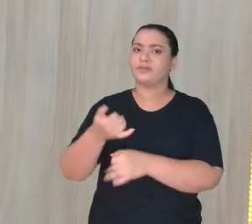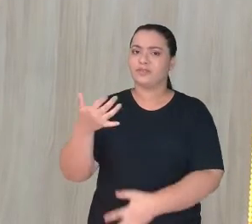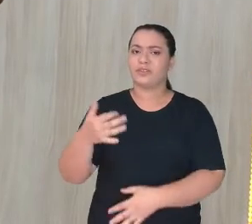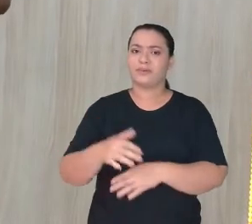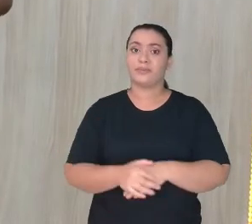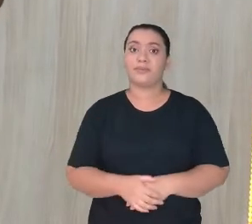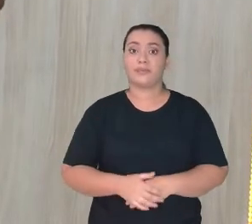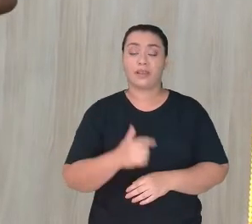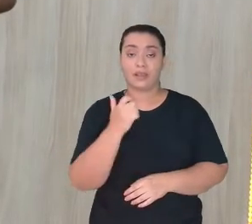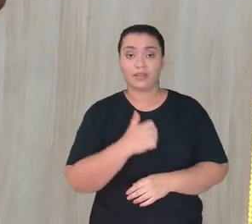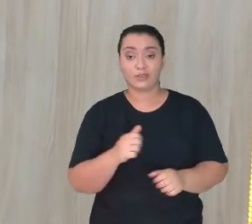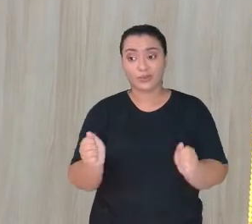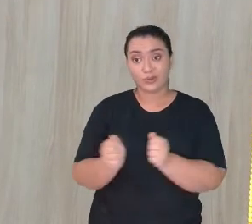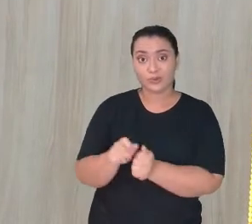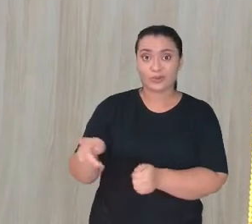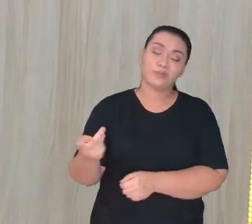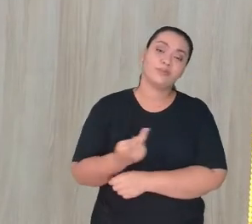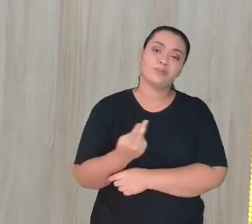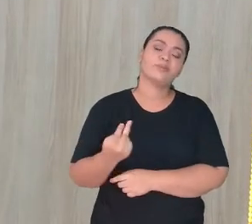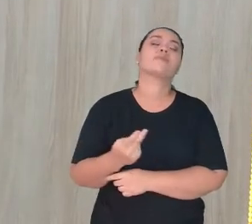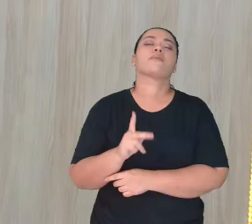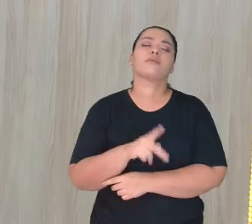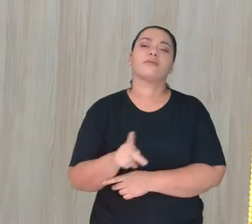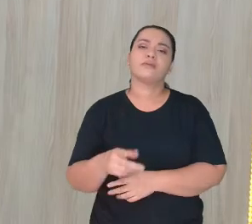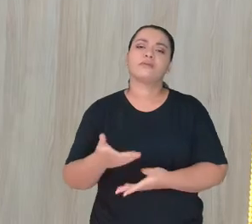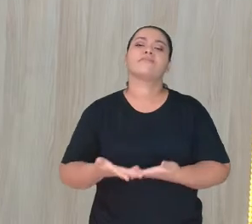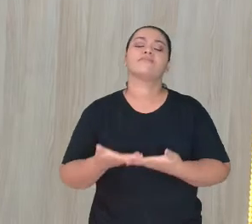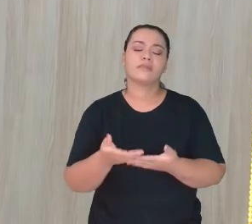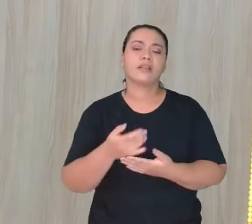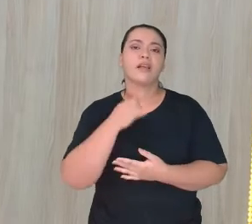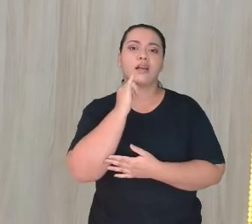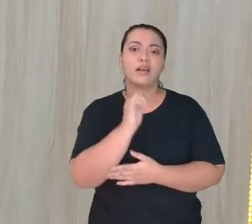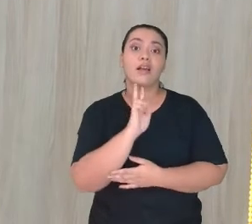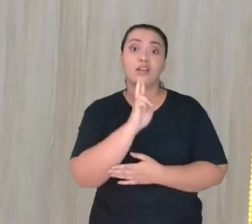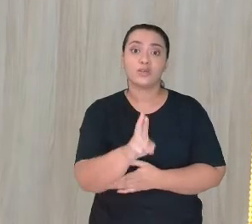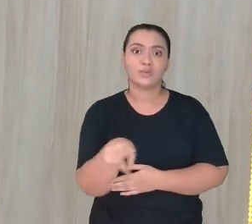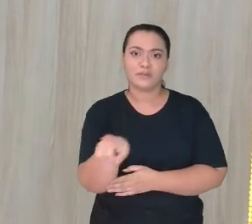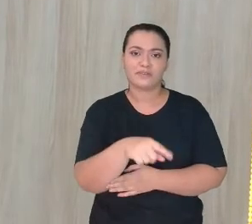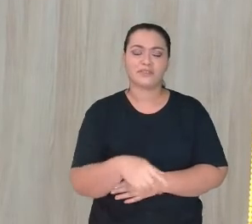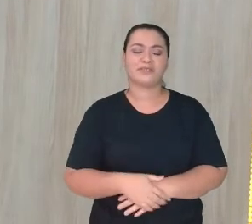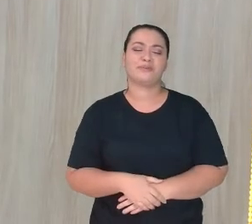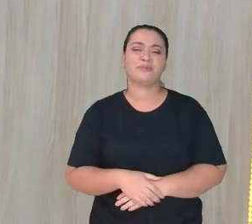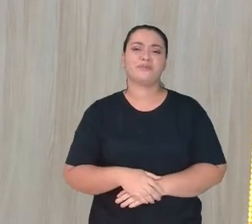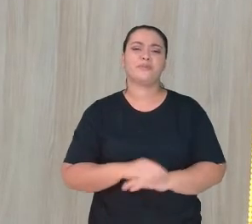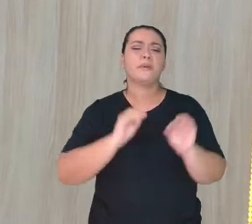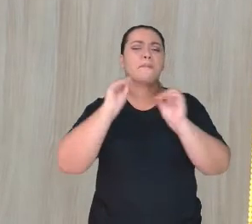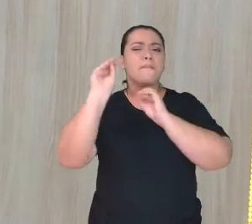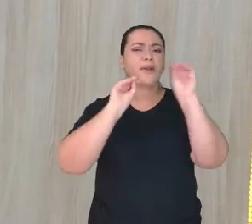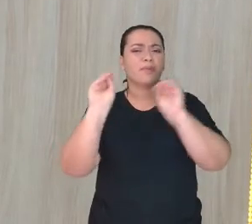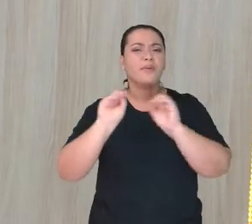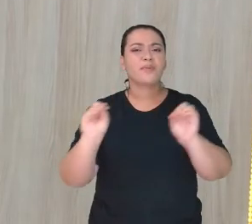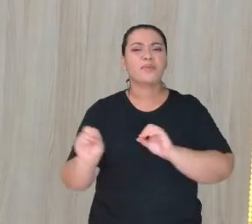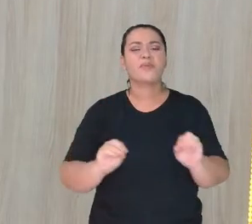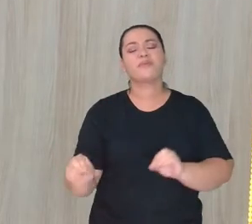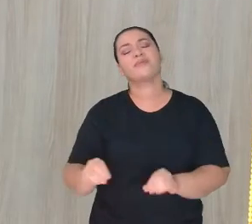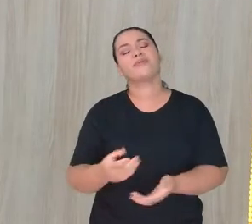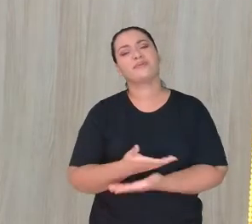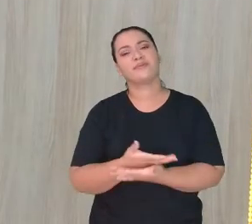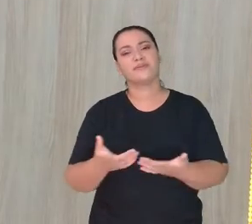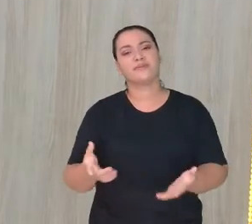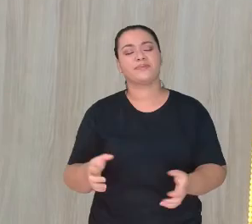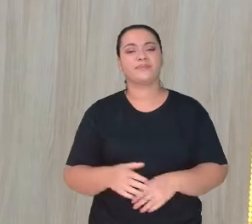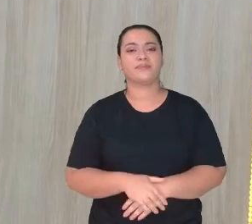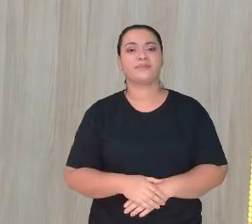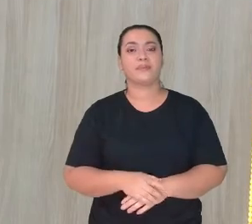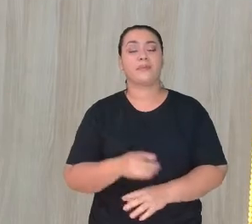que Ricardinho e Pedro estará à disposição de cada um de vocês, tá certo? Então, ó, um cheiro para vocês, meus queridos,